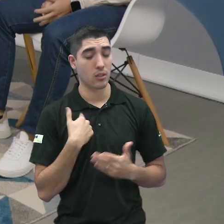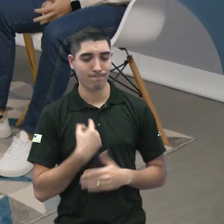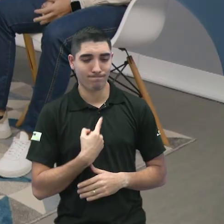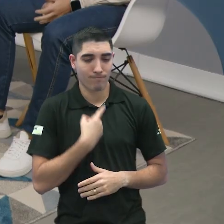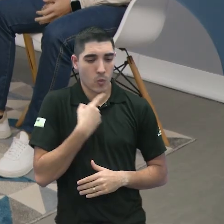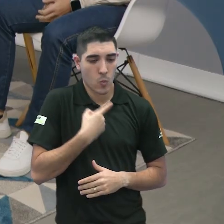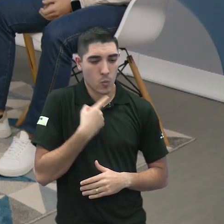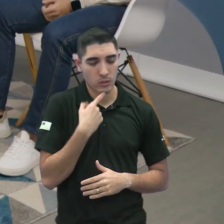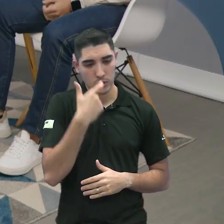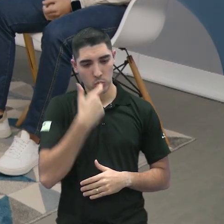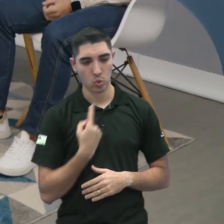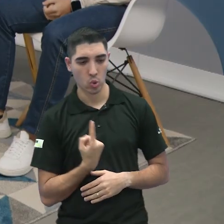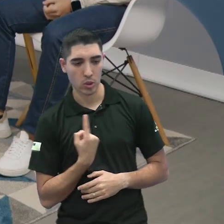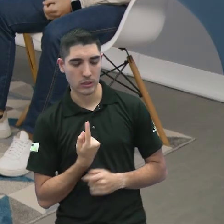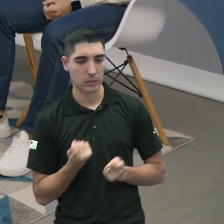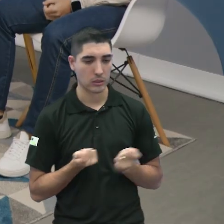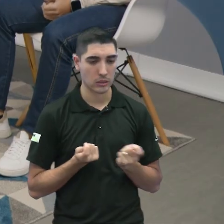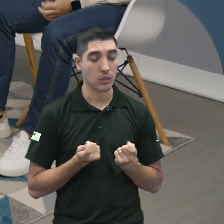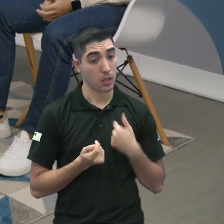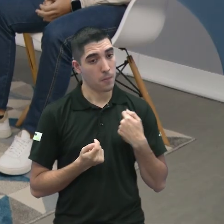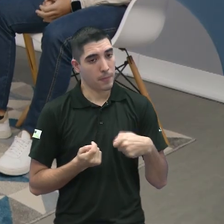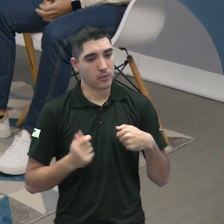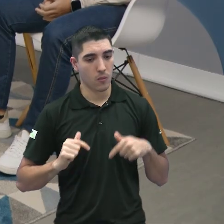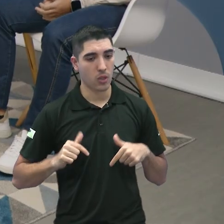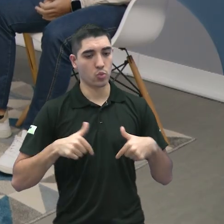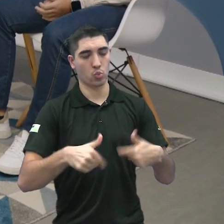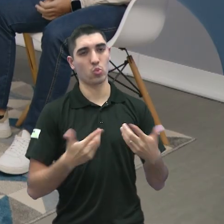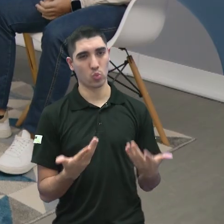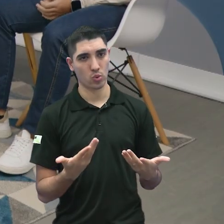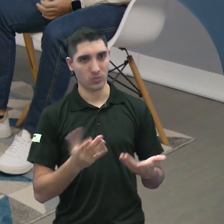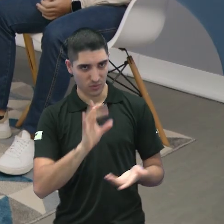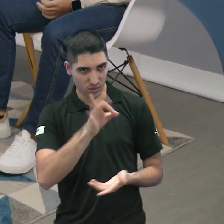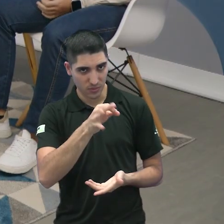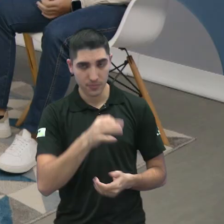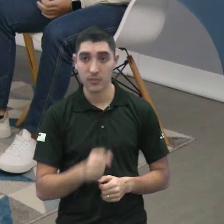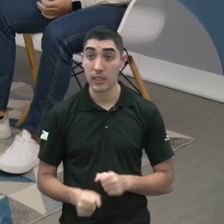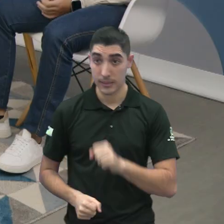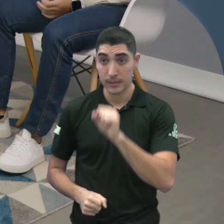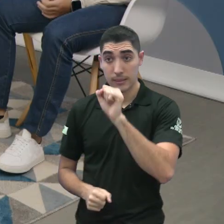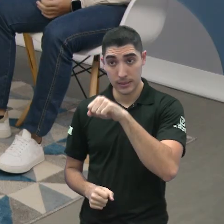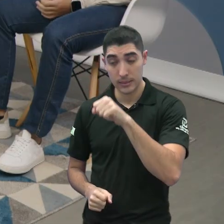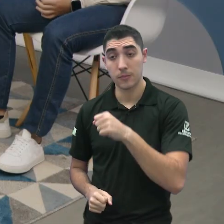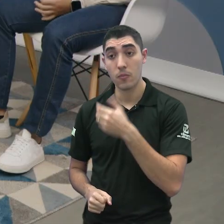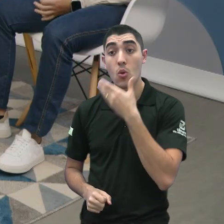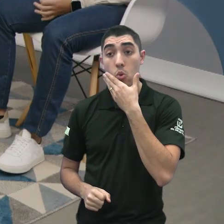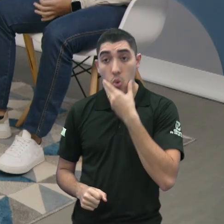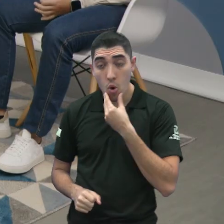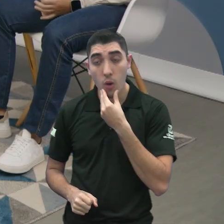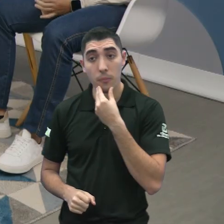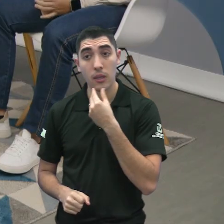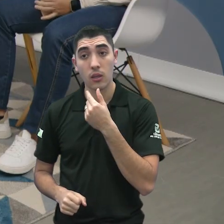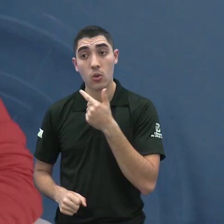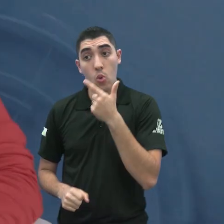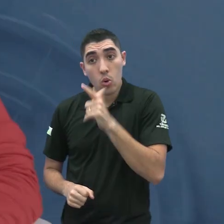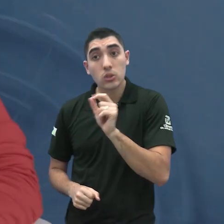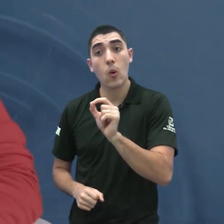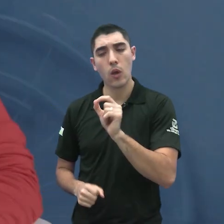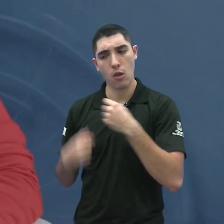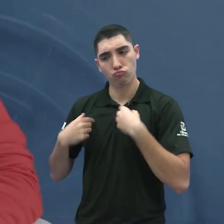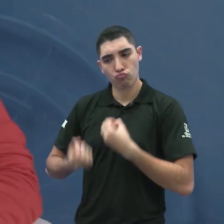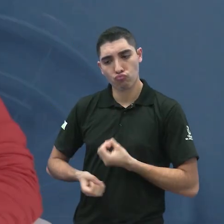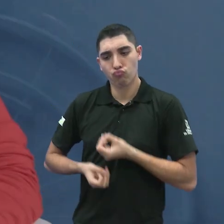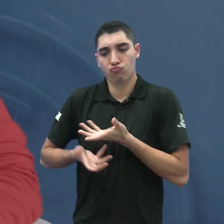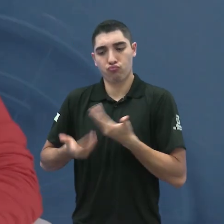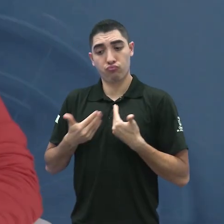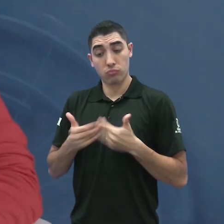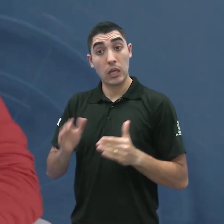Mas não estou conseguindo, eu preciso tomar uma atitude em relação a isso. Sim, o homem ele consegue se abrir quando ele